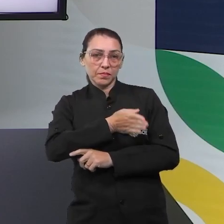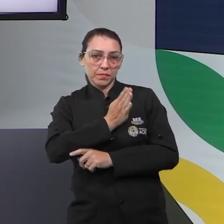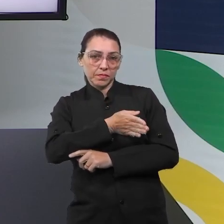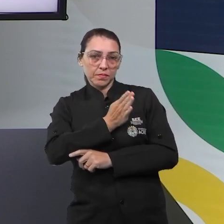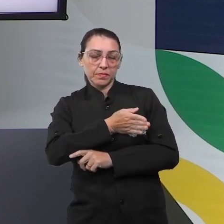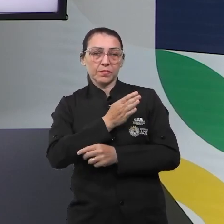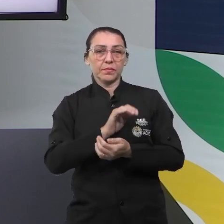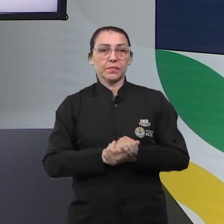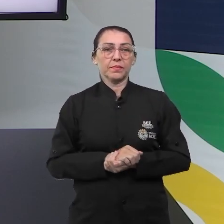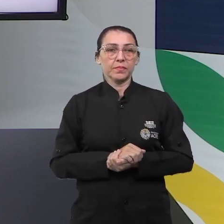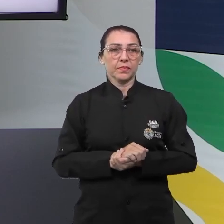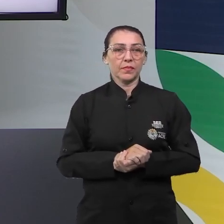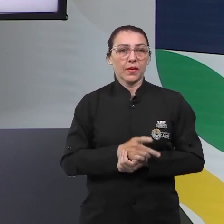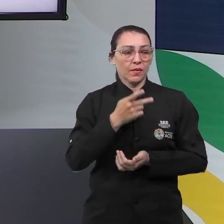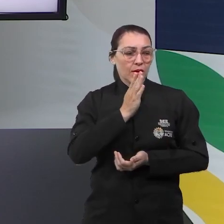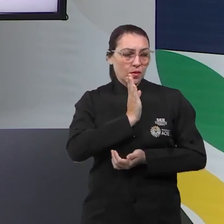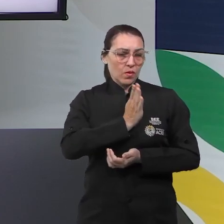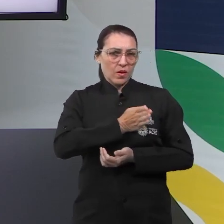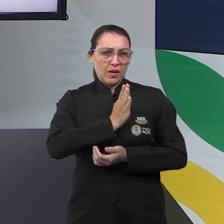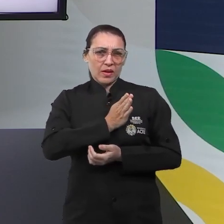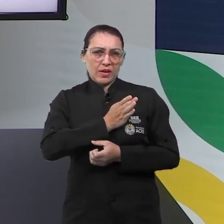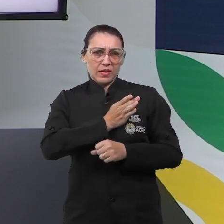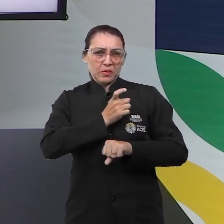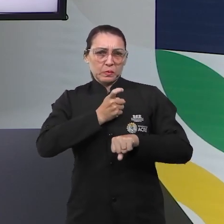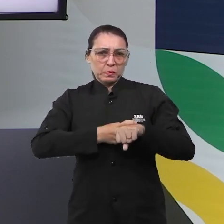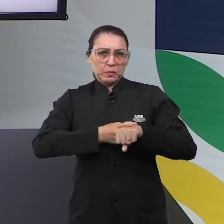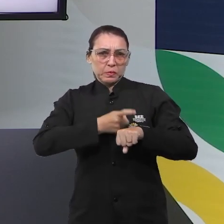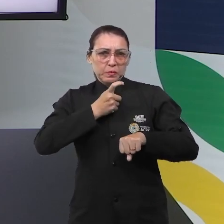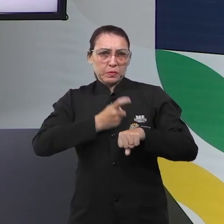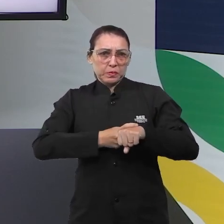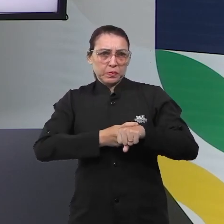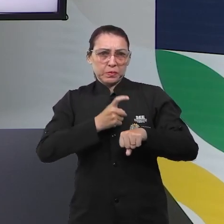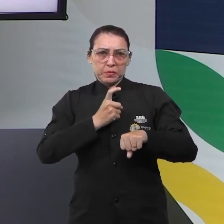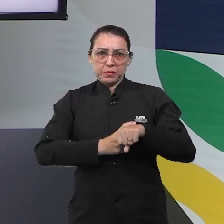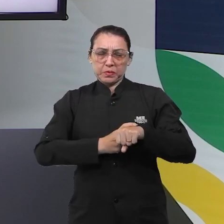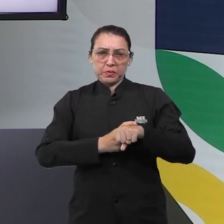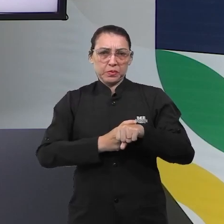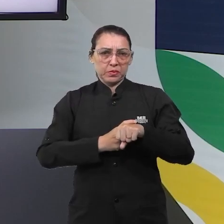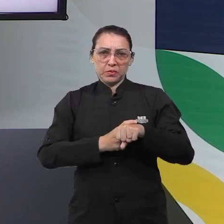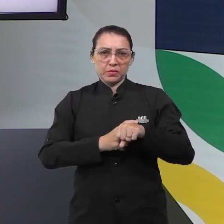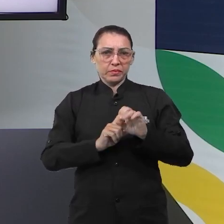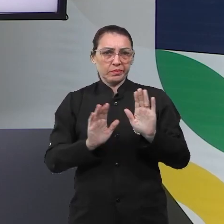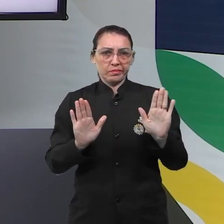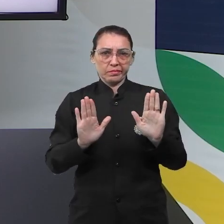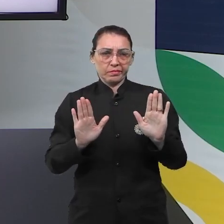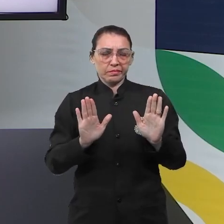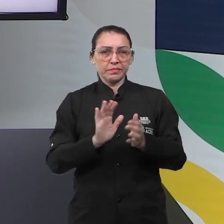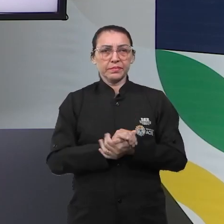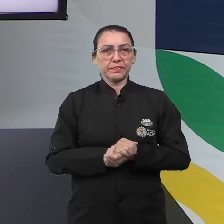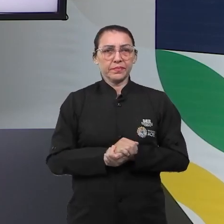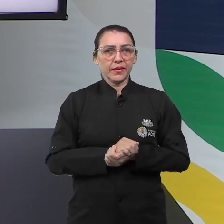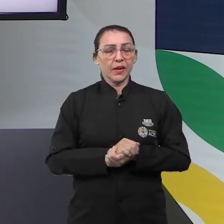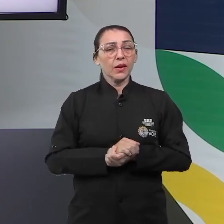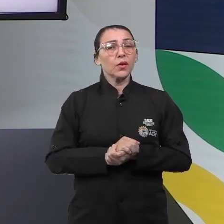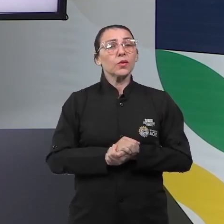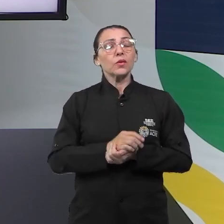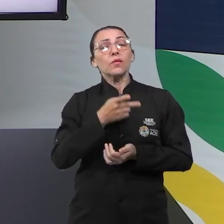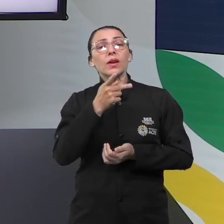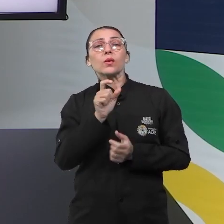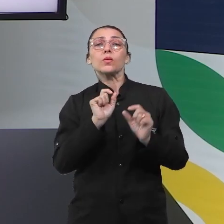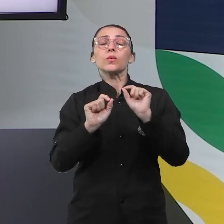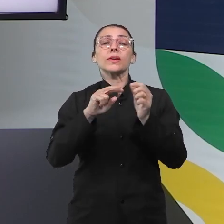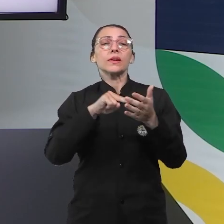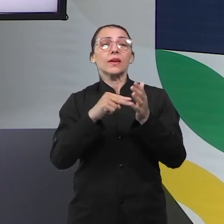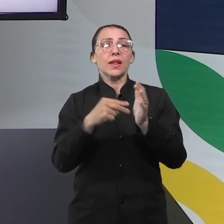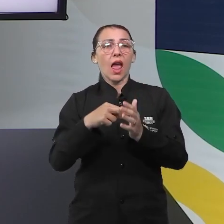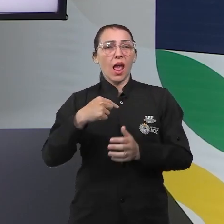eu falo coração de gelo, eu tenho um coração de gelo, a professora tem um coração de gelo, eu estou me referindo que eu